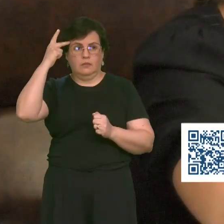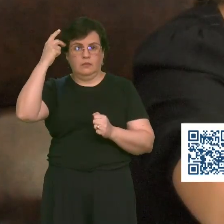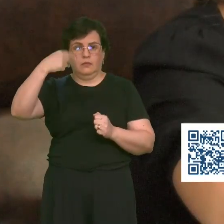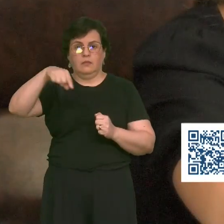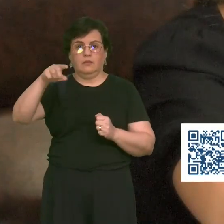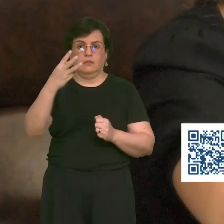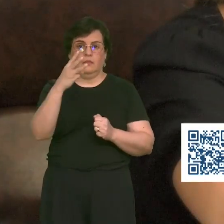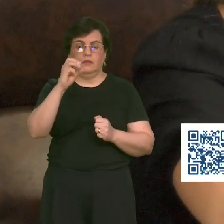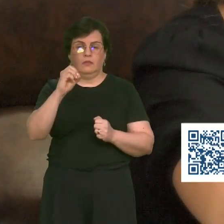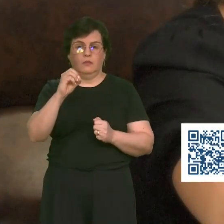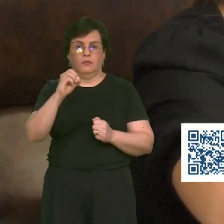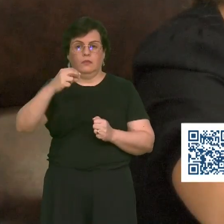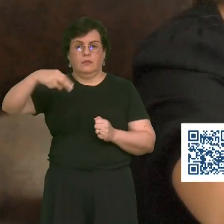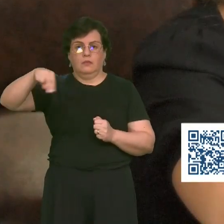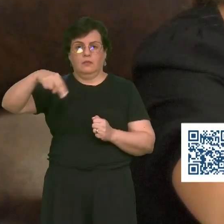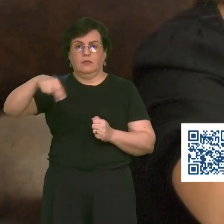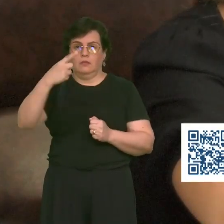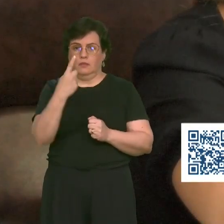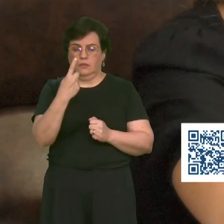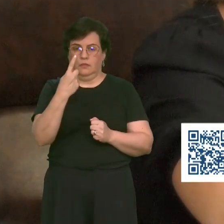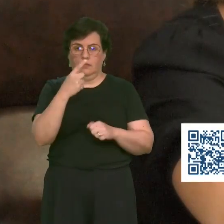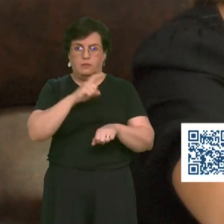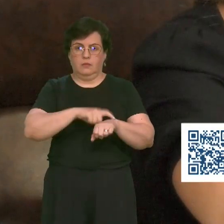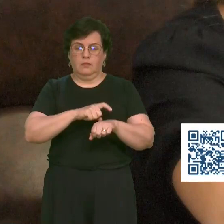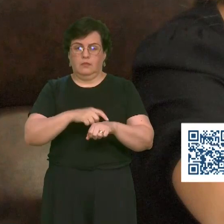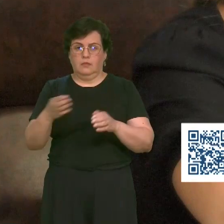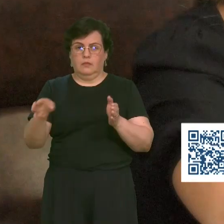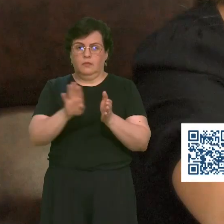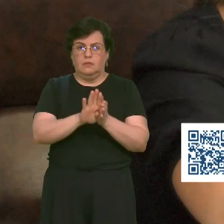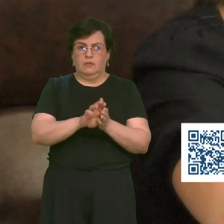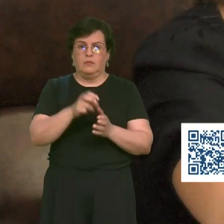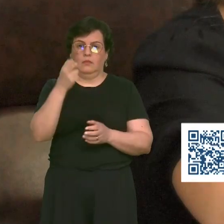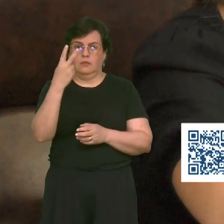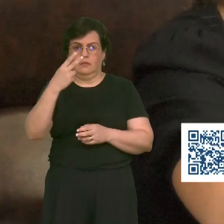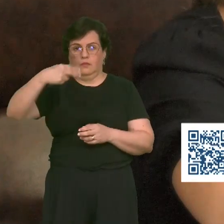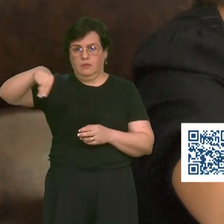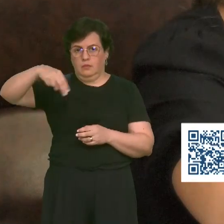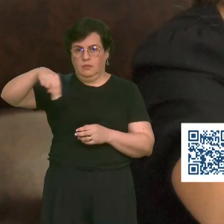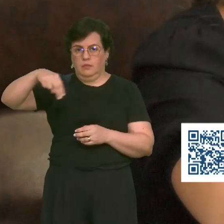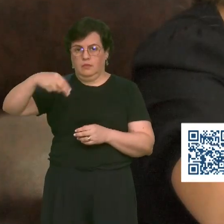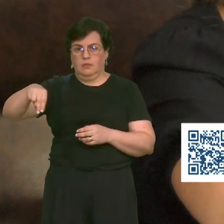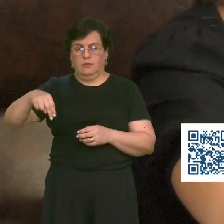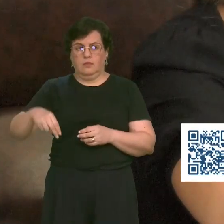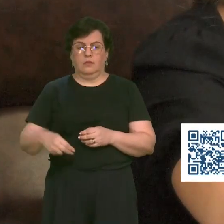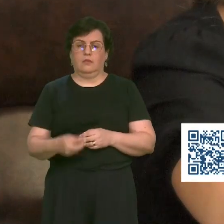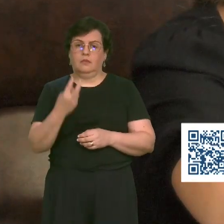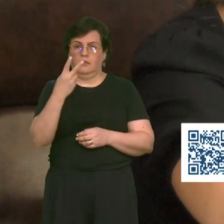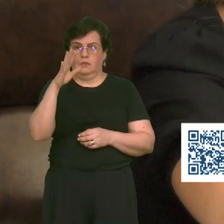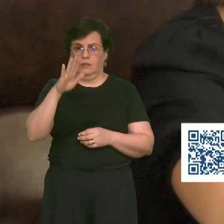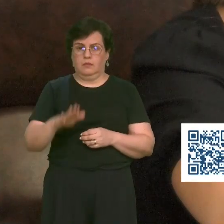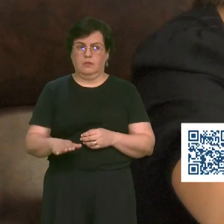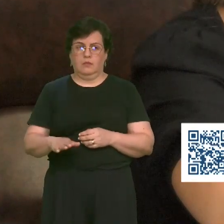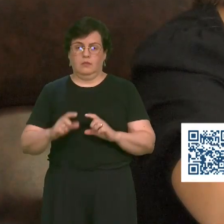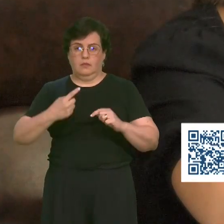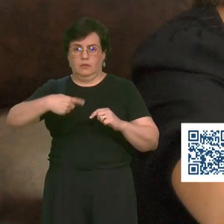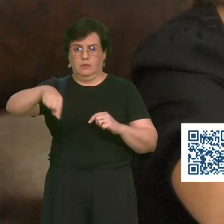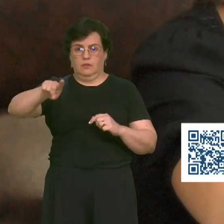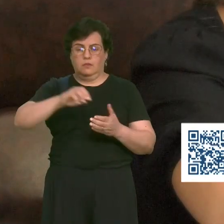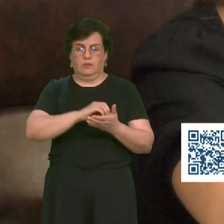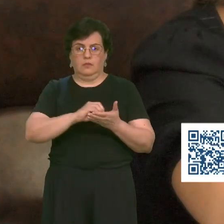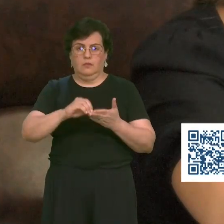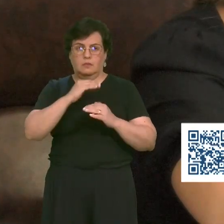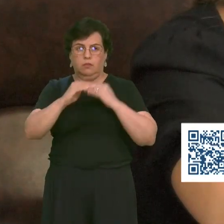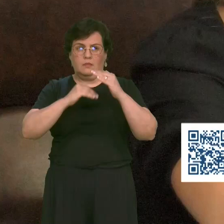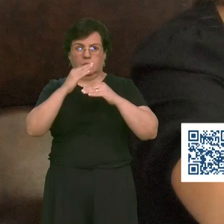30/11 a uma hora Retorno dia 2/12 às 14 horas local Secretaria de Desenvolvimento Social e